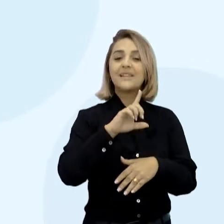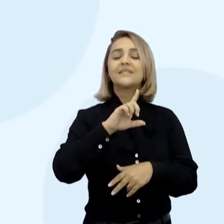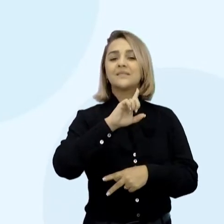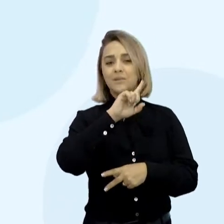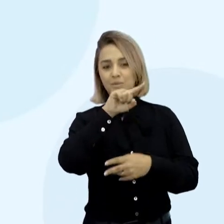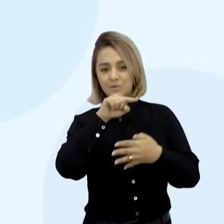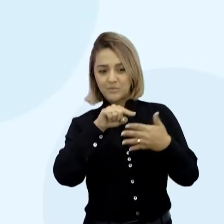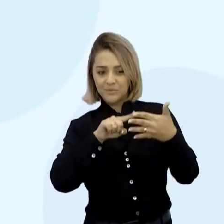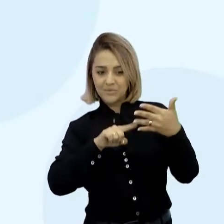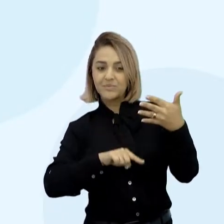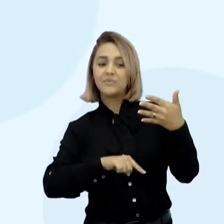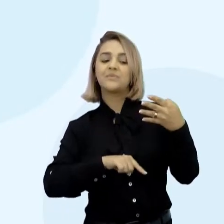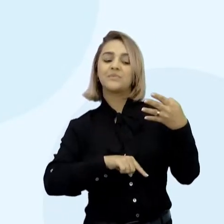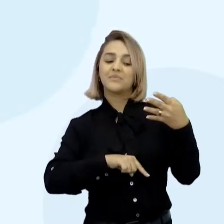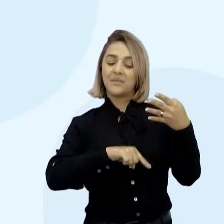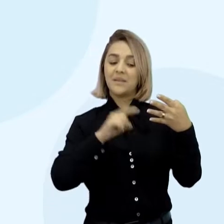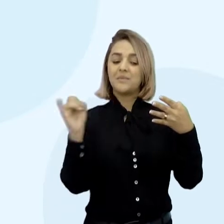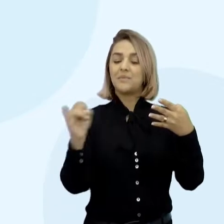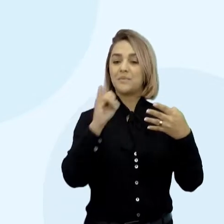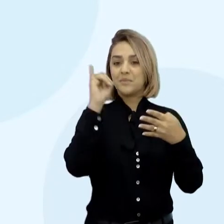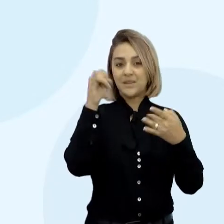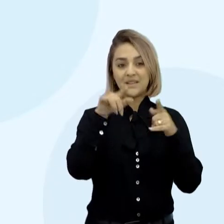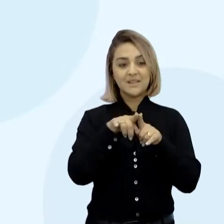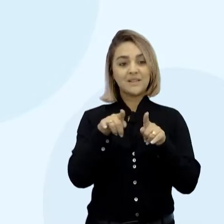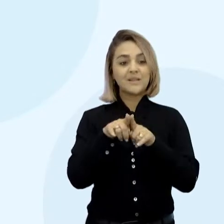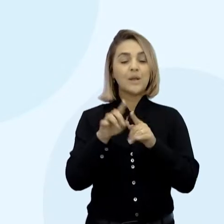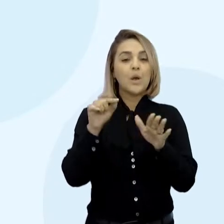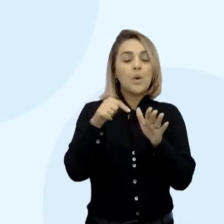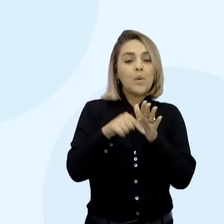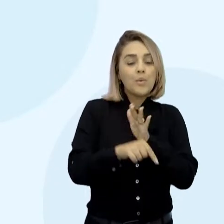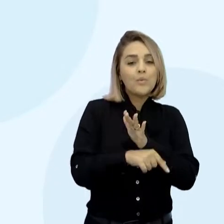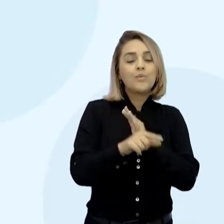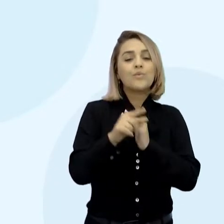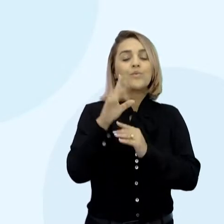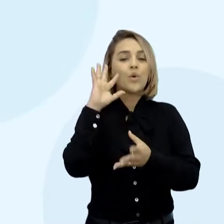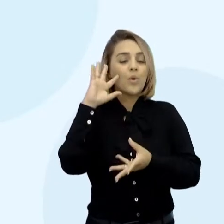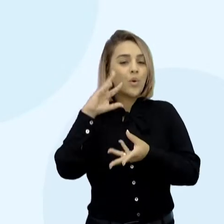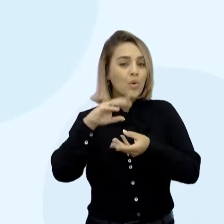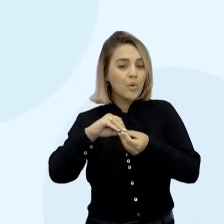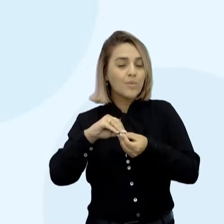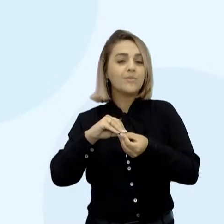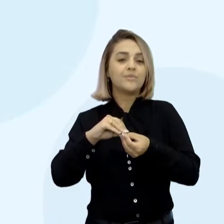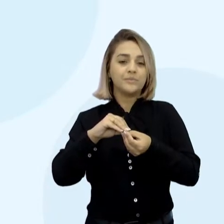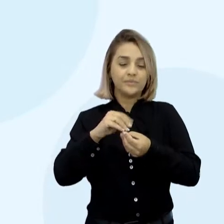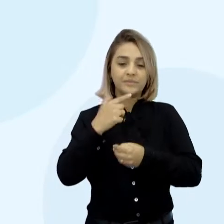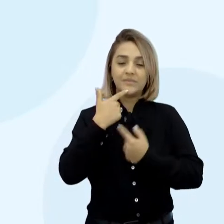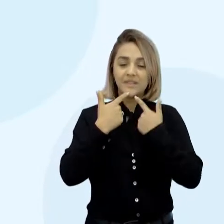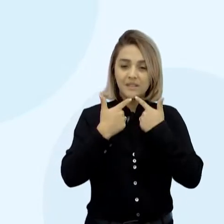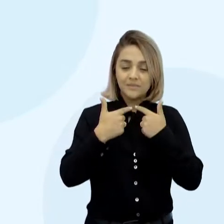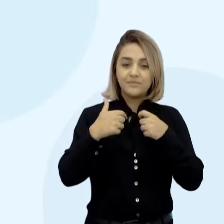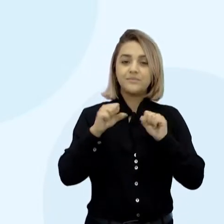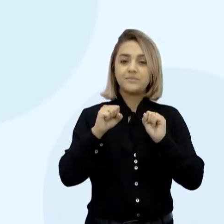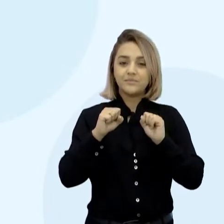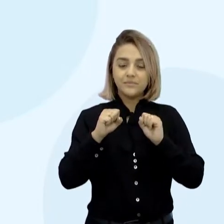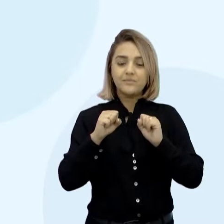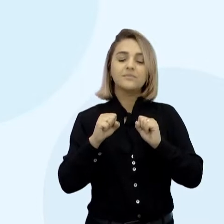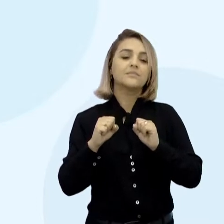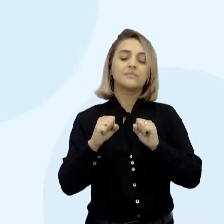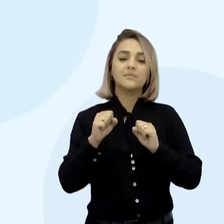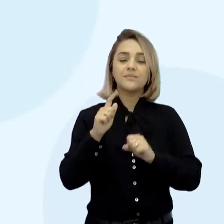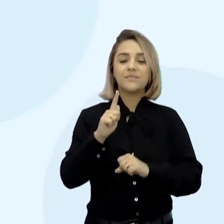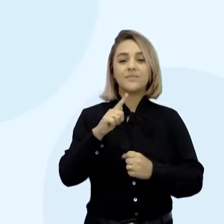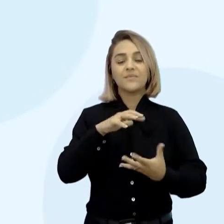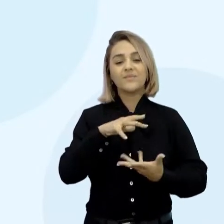são importantes, tá? Então, desenvolver o aprofundamento sobre a compreensão das línguas como fenômeno